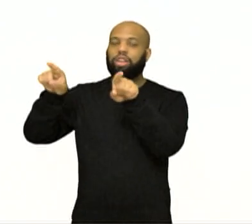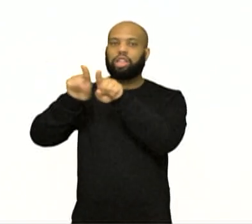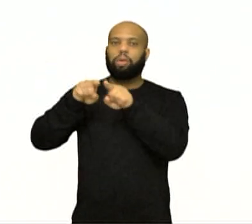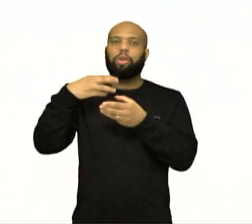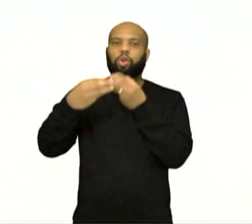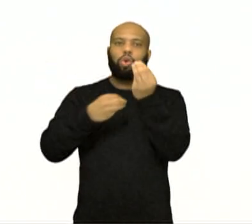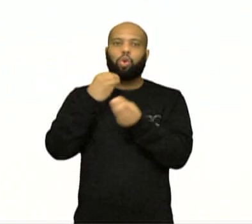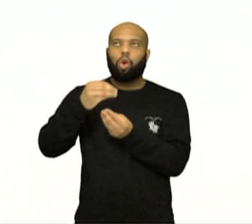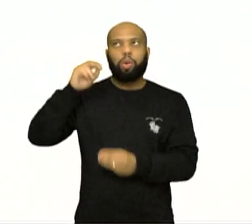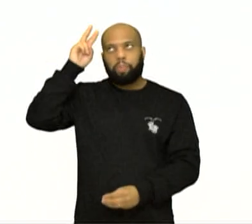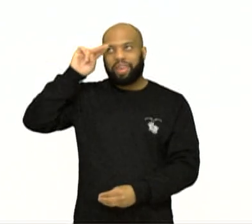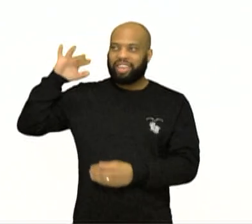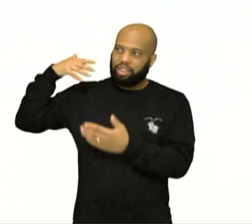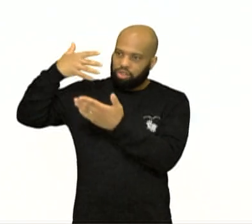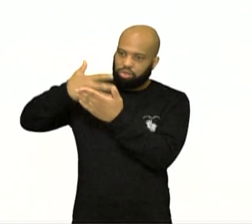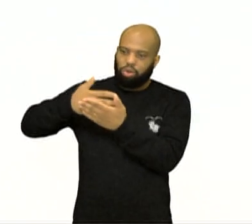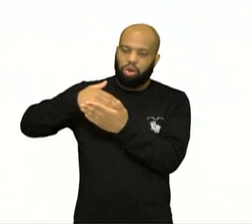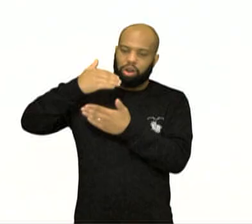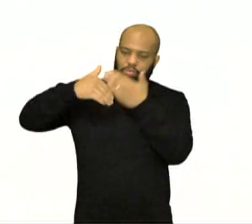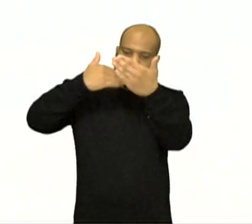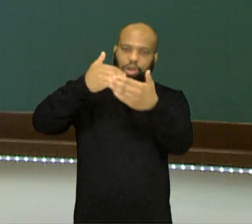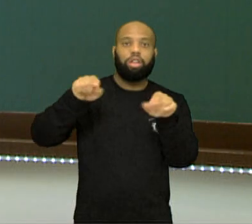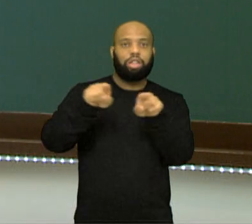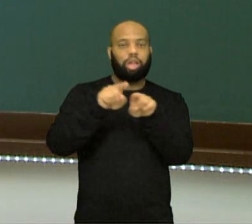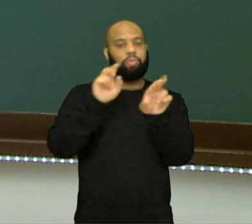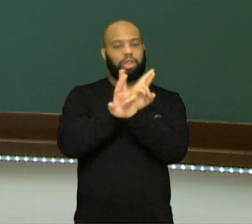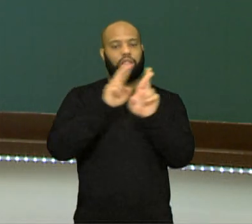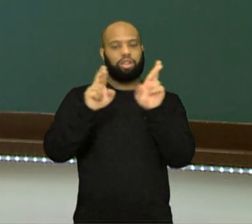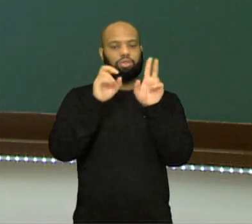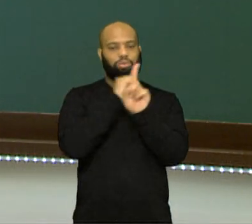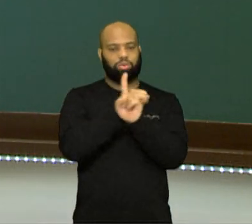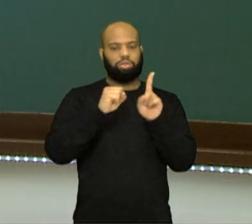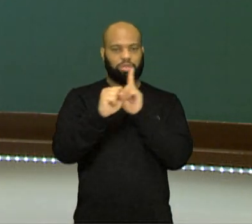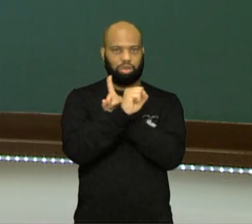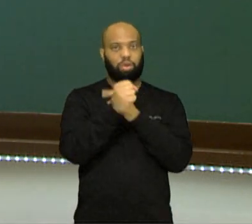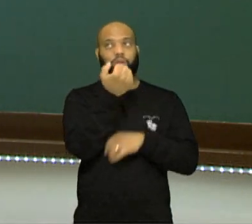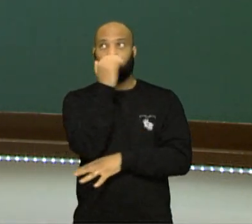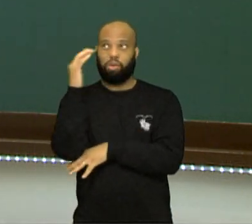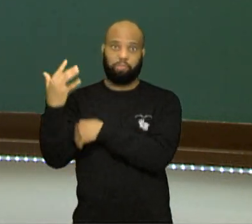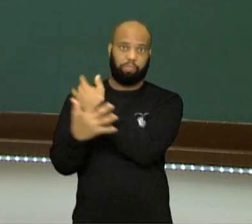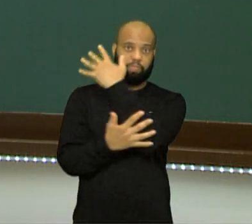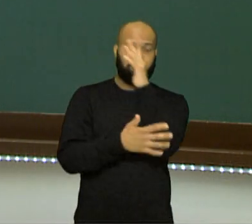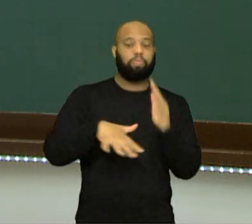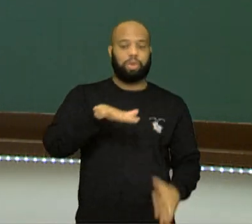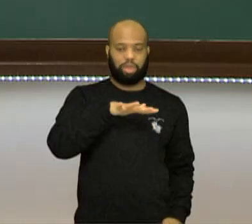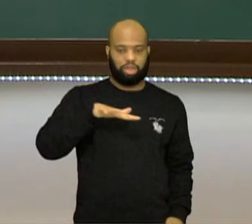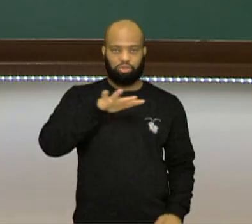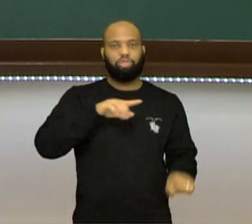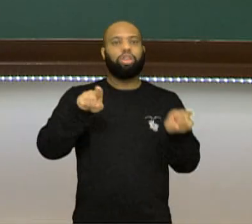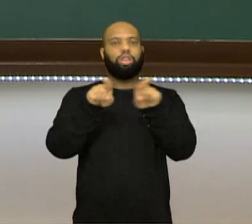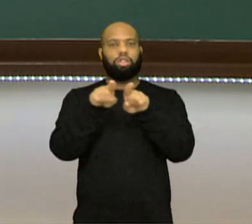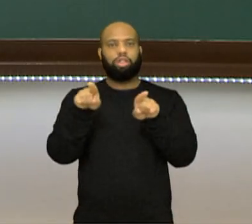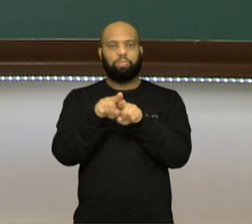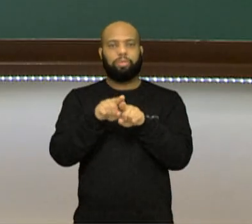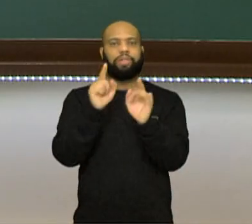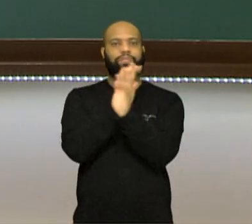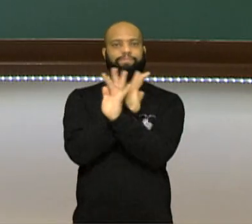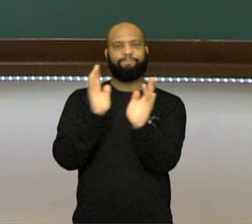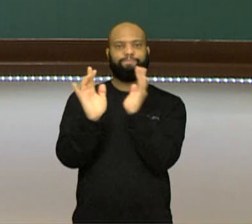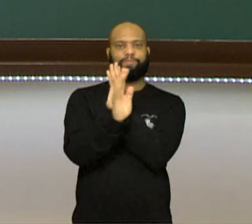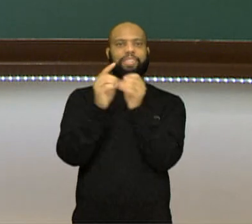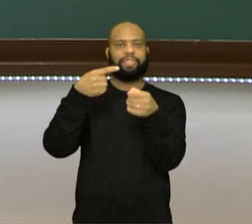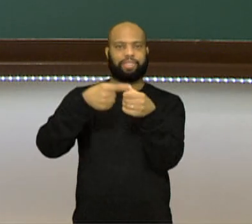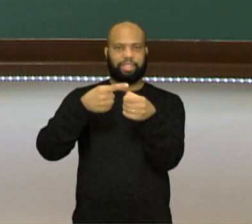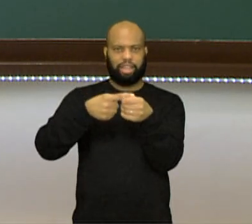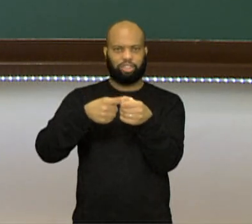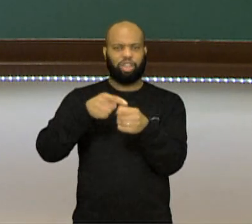evolução histórica e a relação social com o meio ambiente e o meio urbano. Você sabia que é possível fazer escalada no